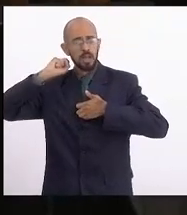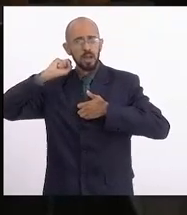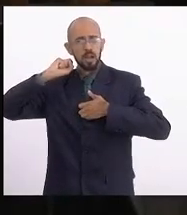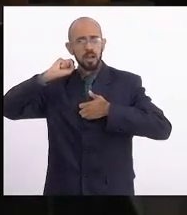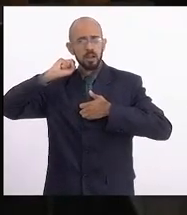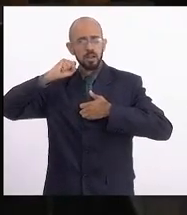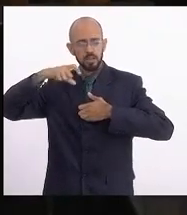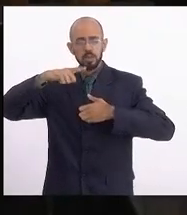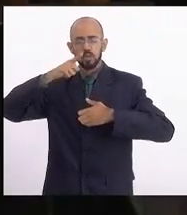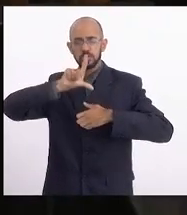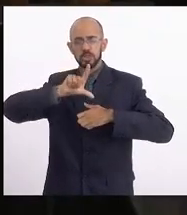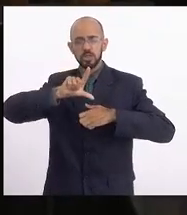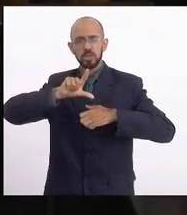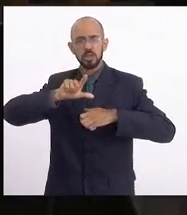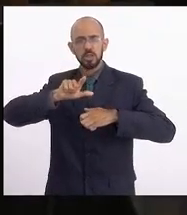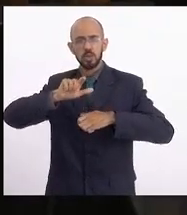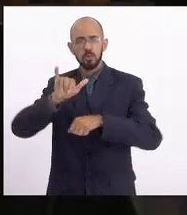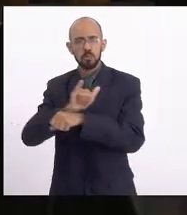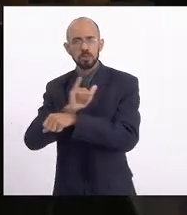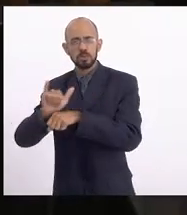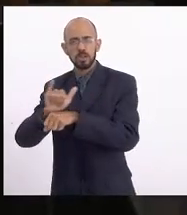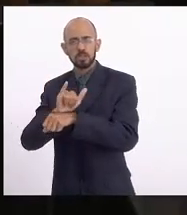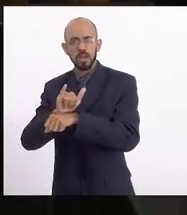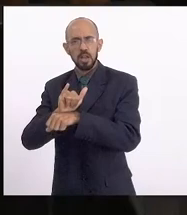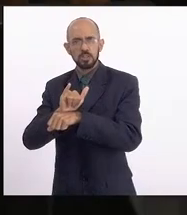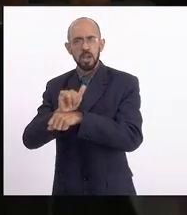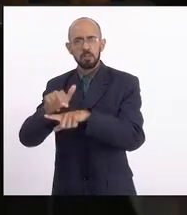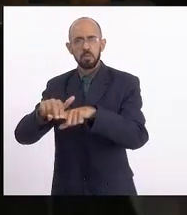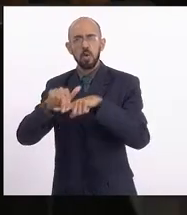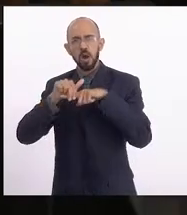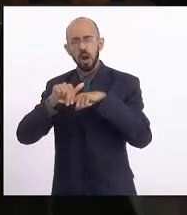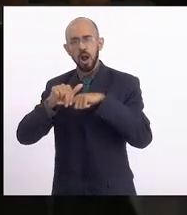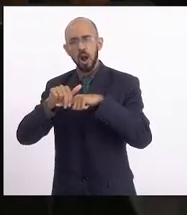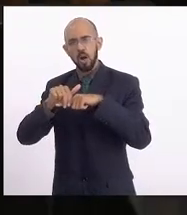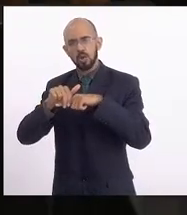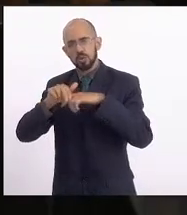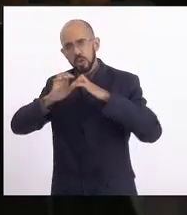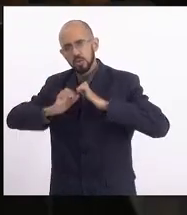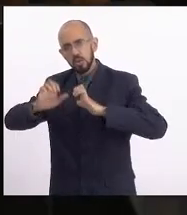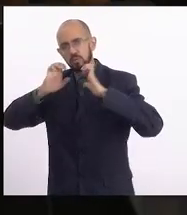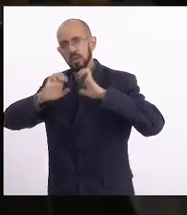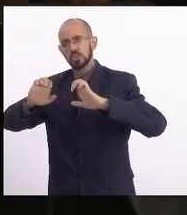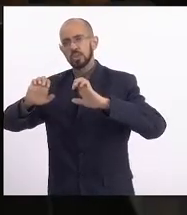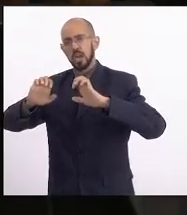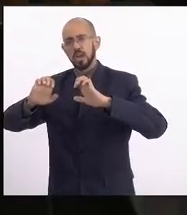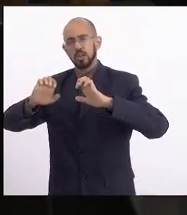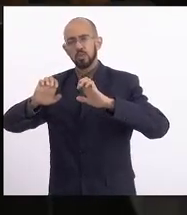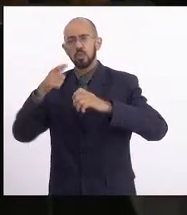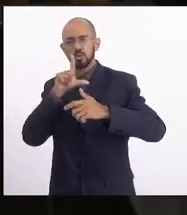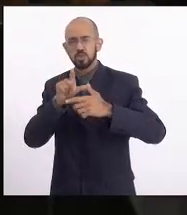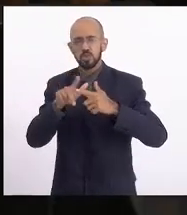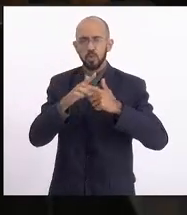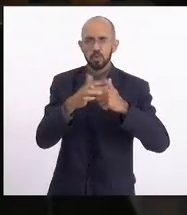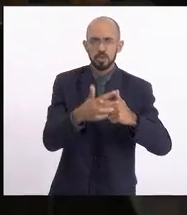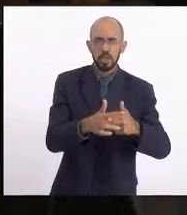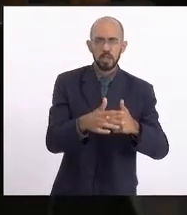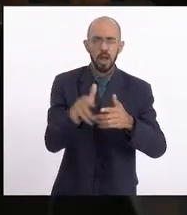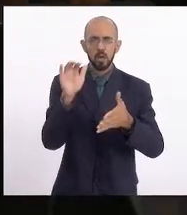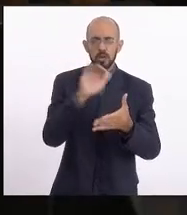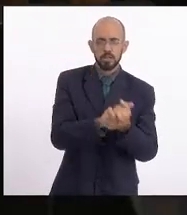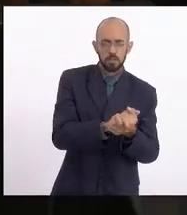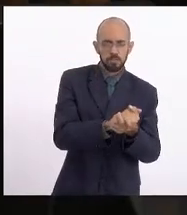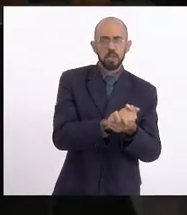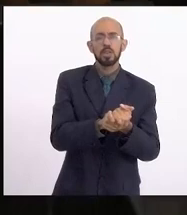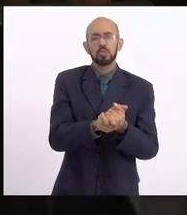evangelismo como um refúgio. E hoje foram pessoas restauradas, seus casamentos, seus familiares, todos acolhidos